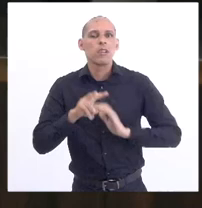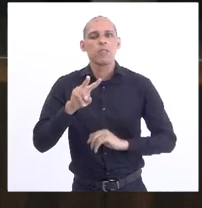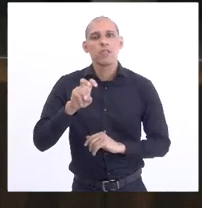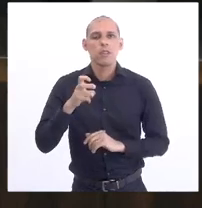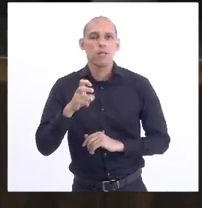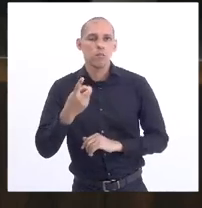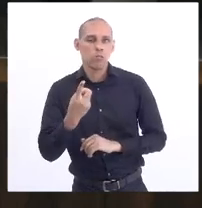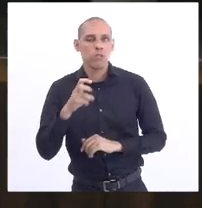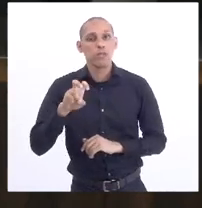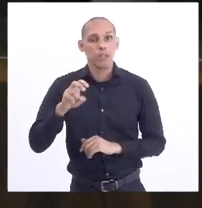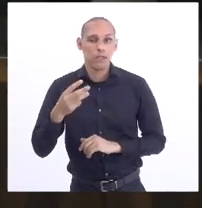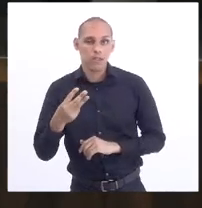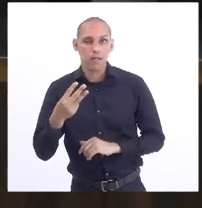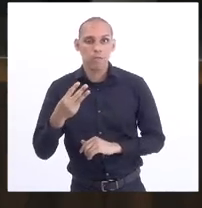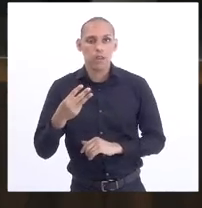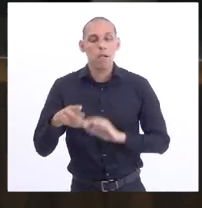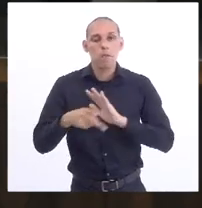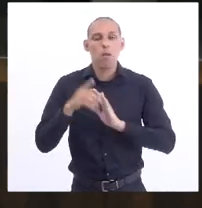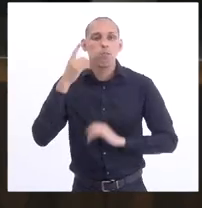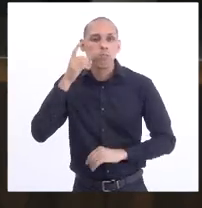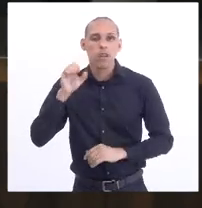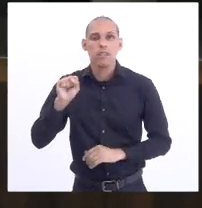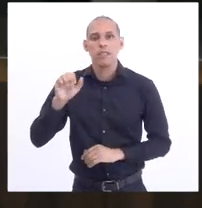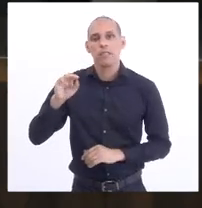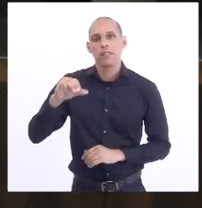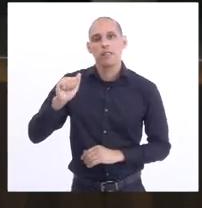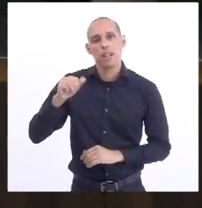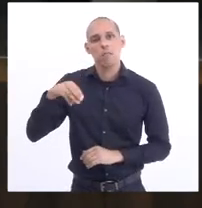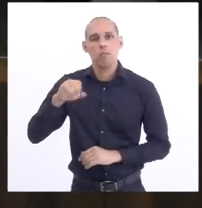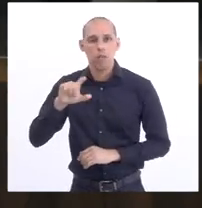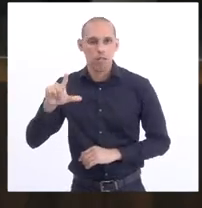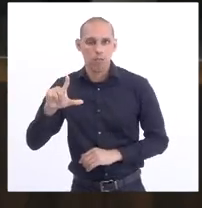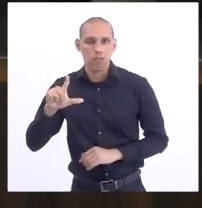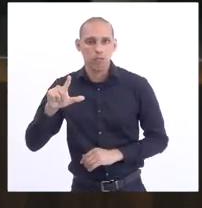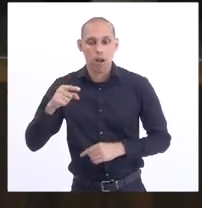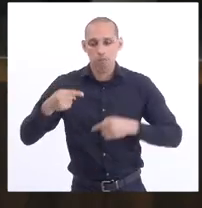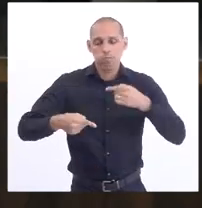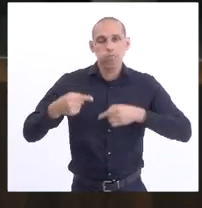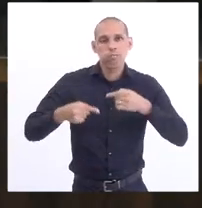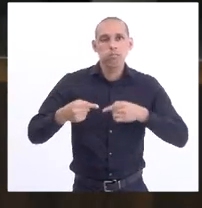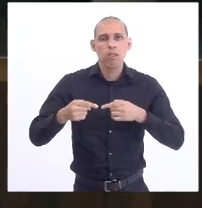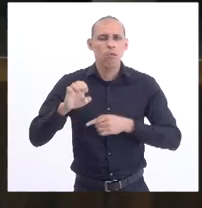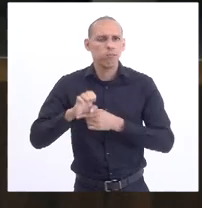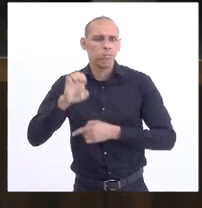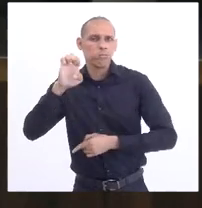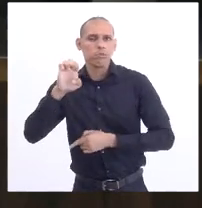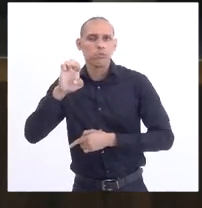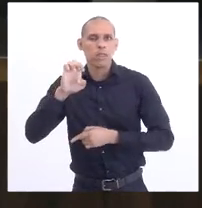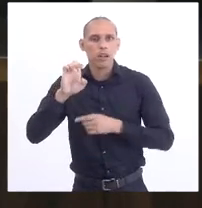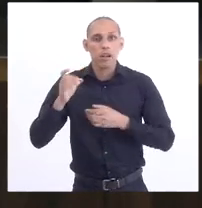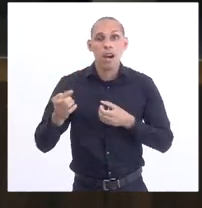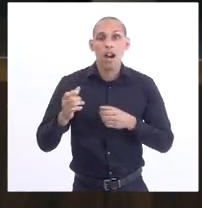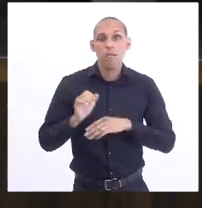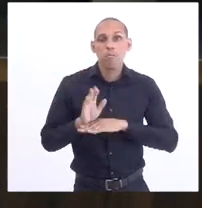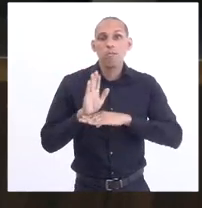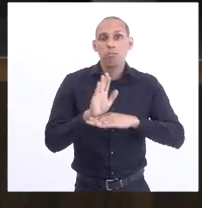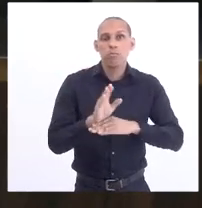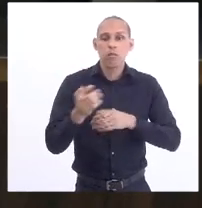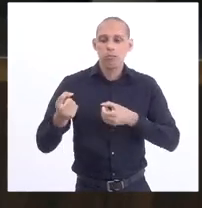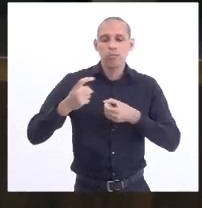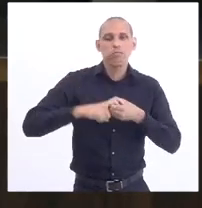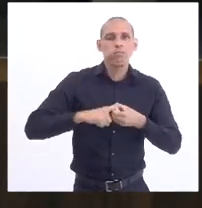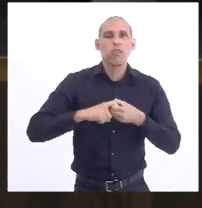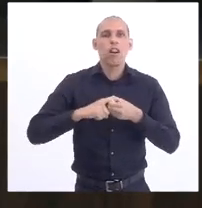de autoria do deputado Samuel Malafaia, que institui a política estadual de apoio à reinserção social de crianças e